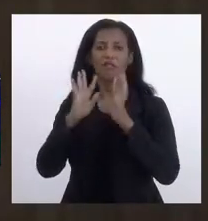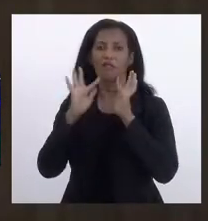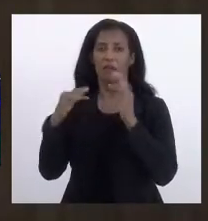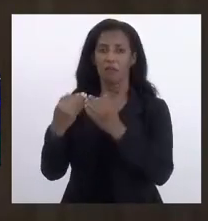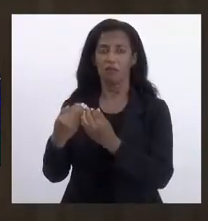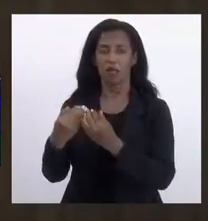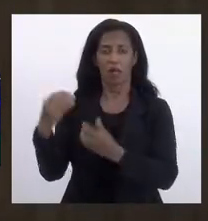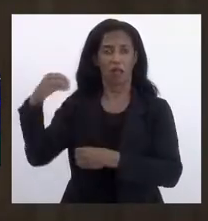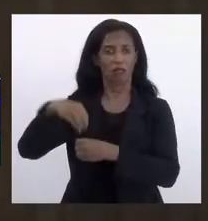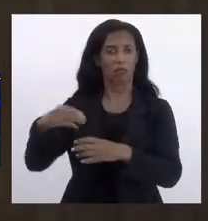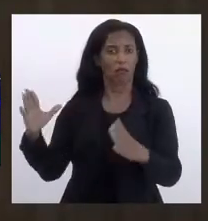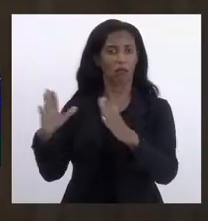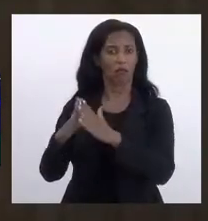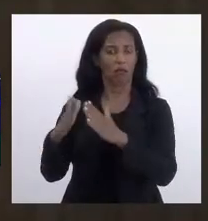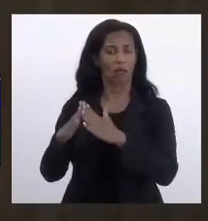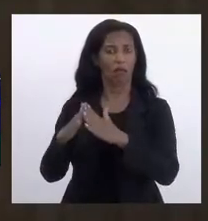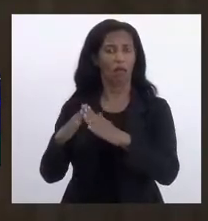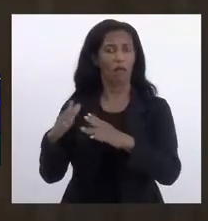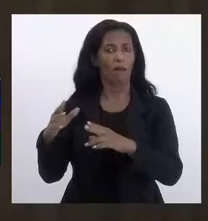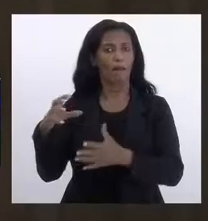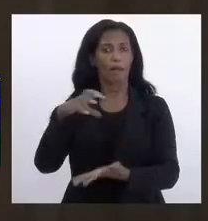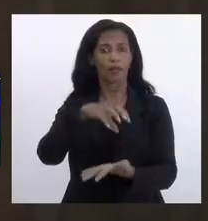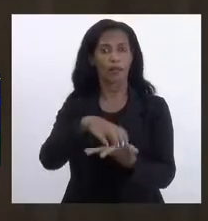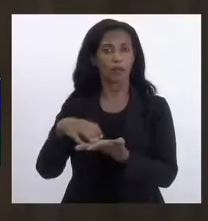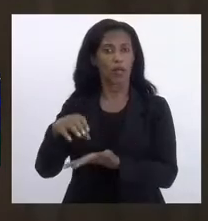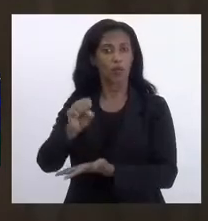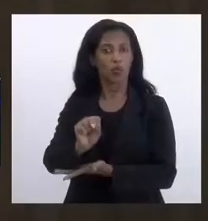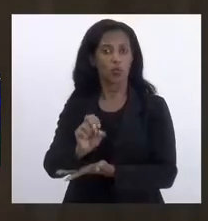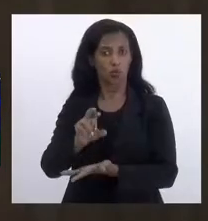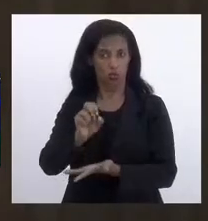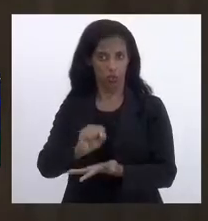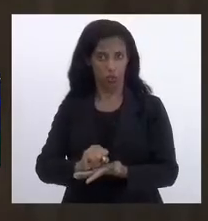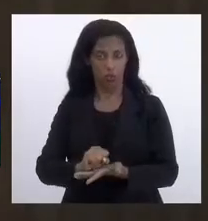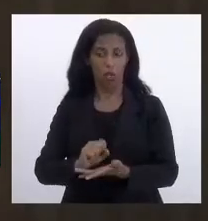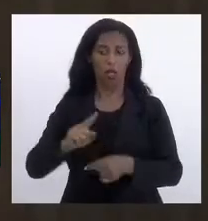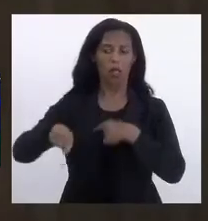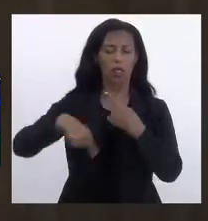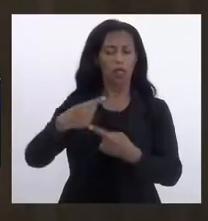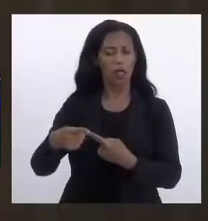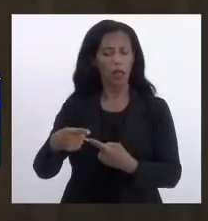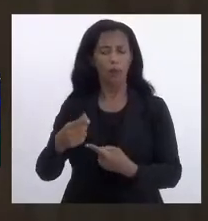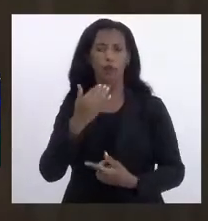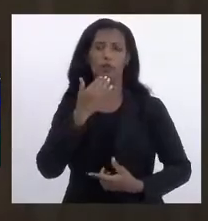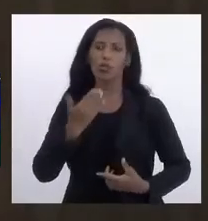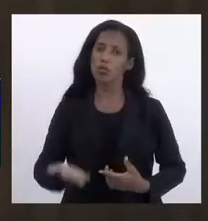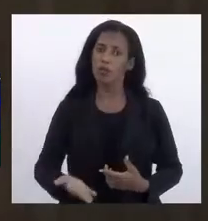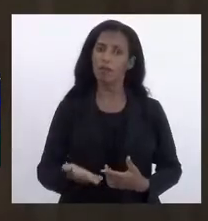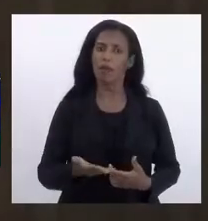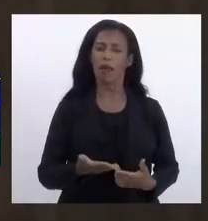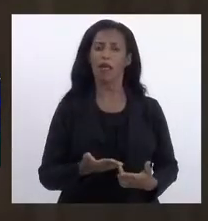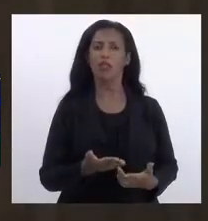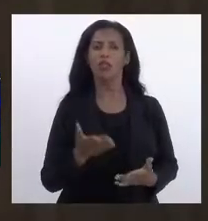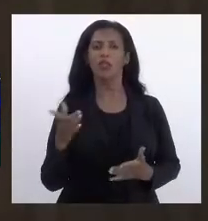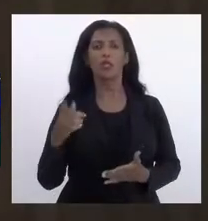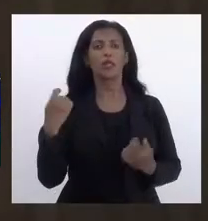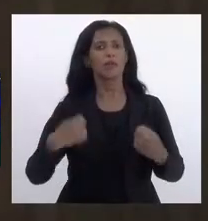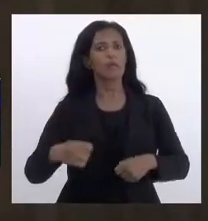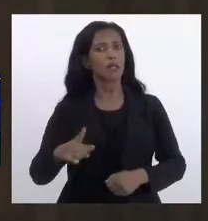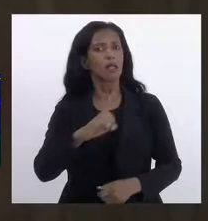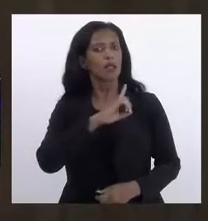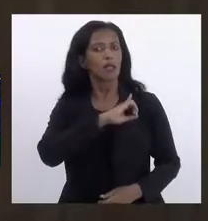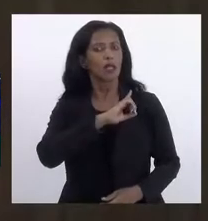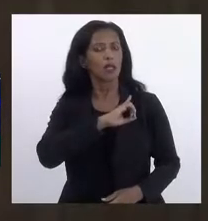infrafamiliar, doméstica e sexual pelas unidades do SUS. Depois, nós estamos pedindo para notificar as